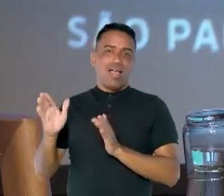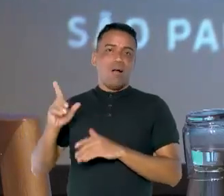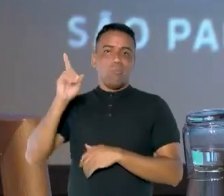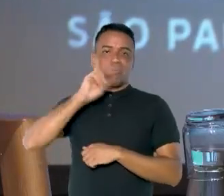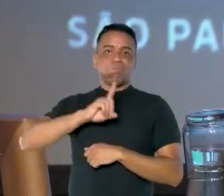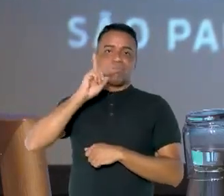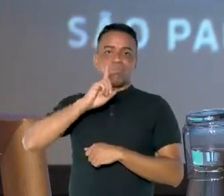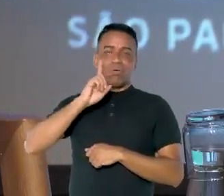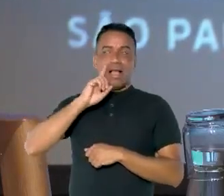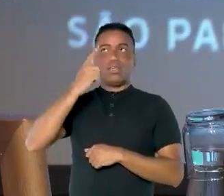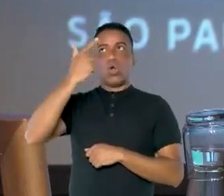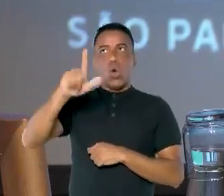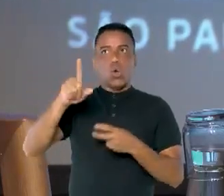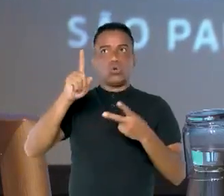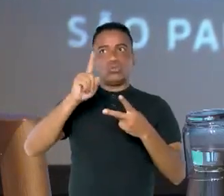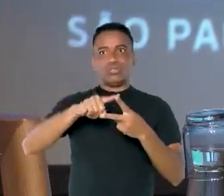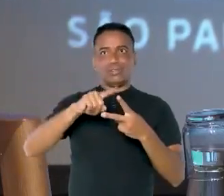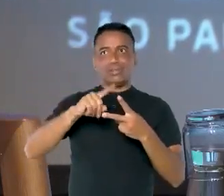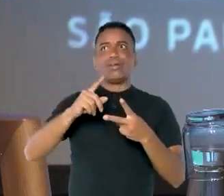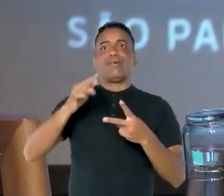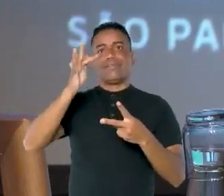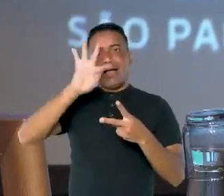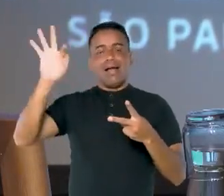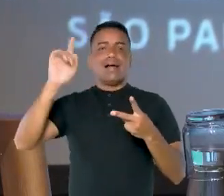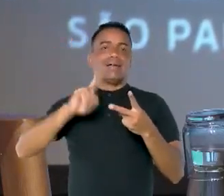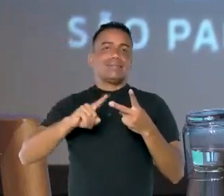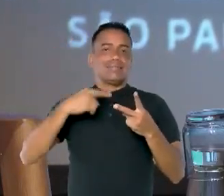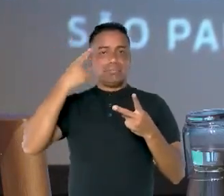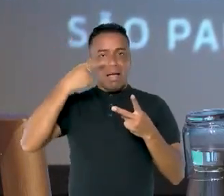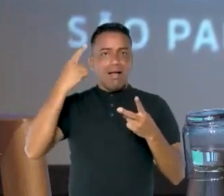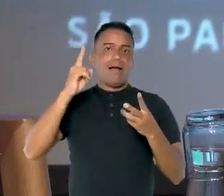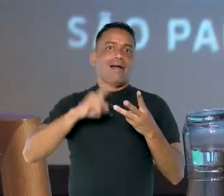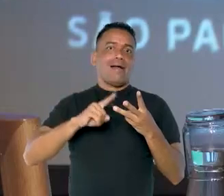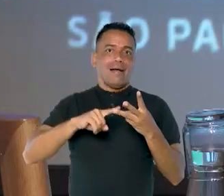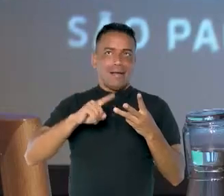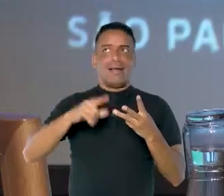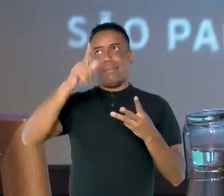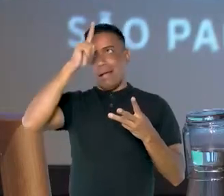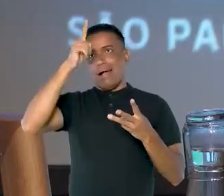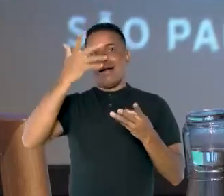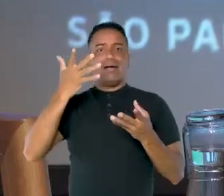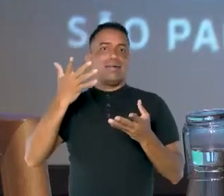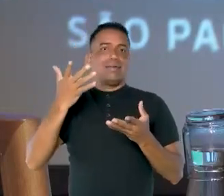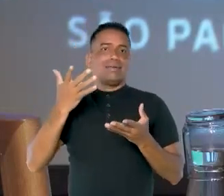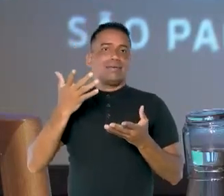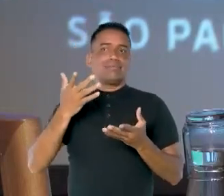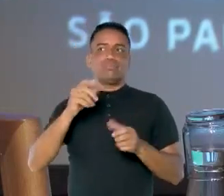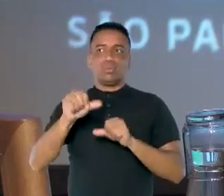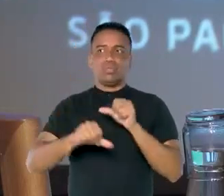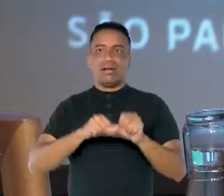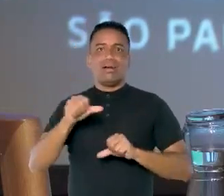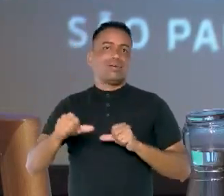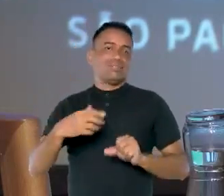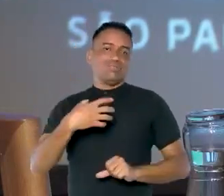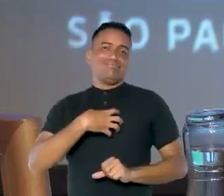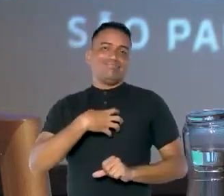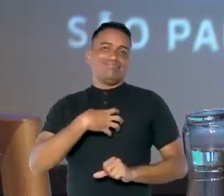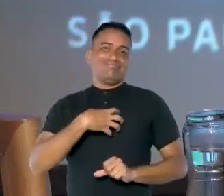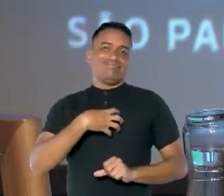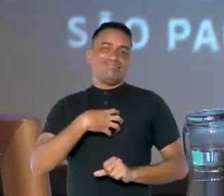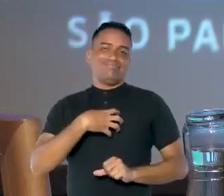outros grandes atores, pelas circunstâncias, retirando um pouco o seu ritmo.